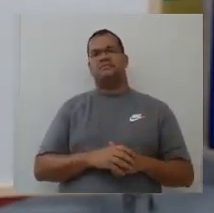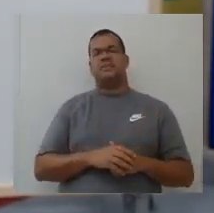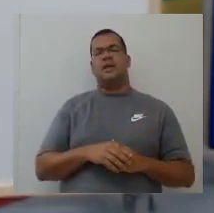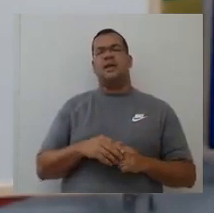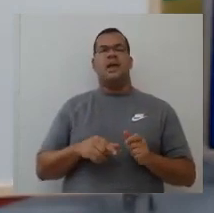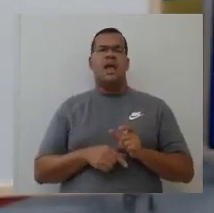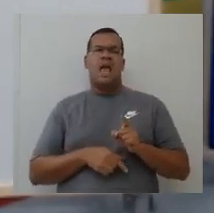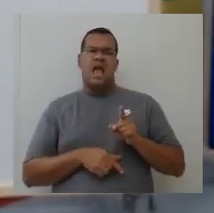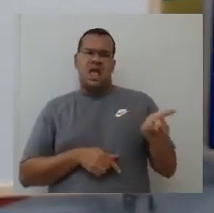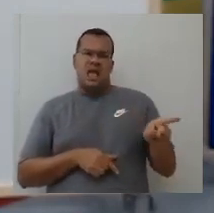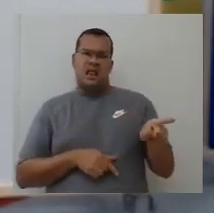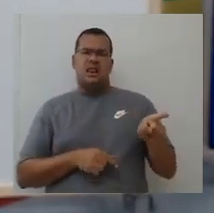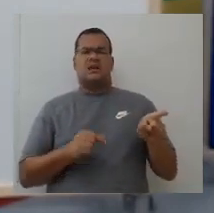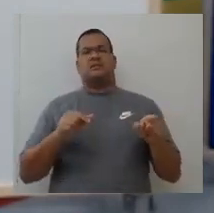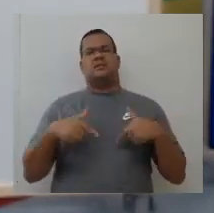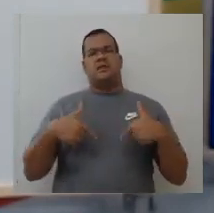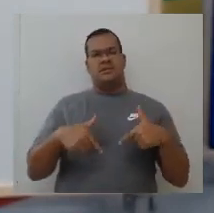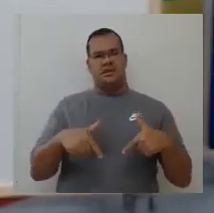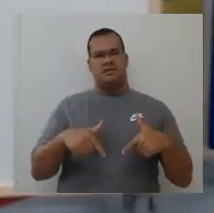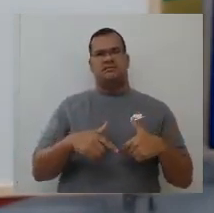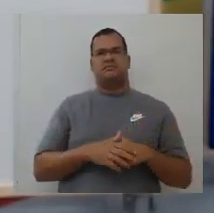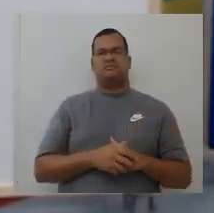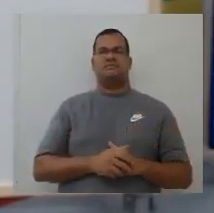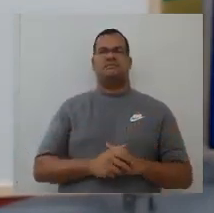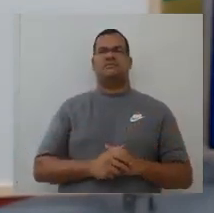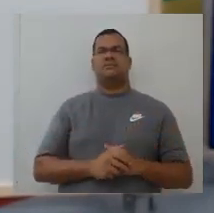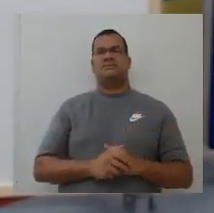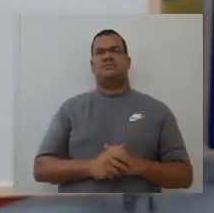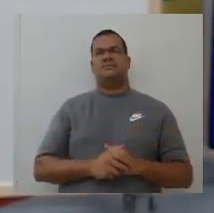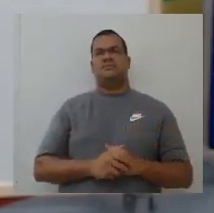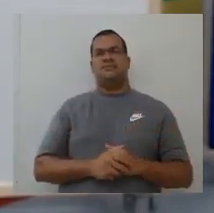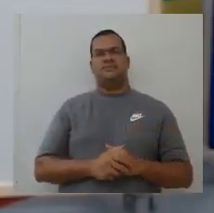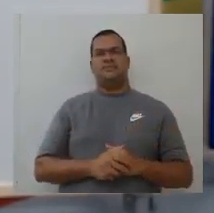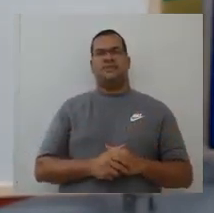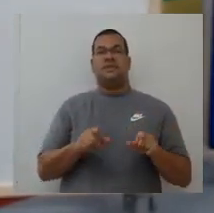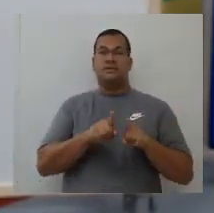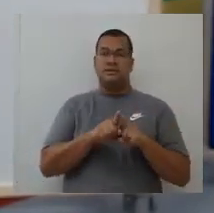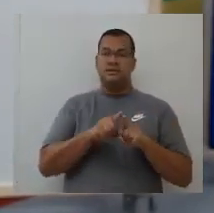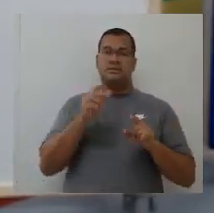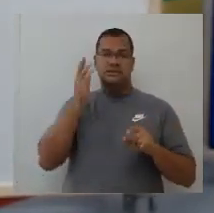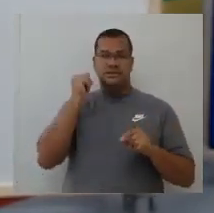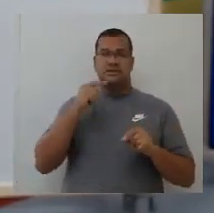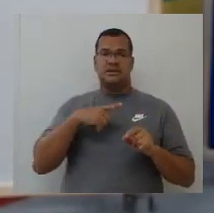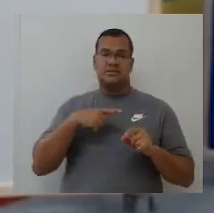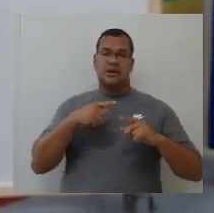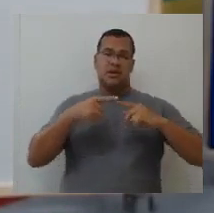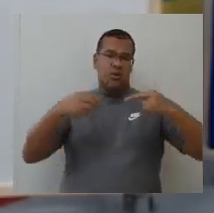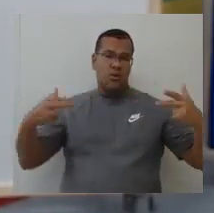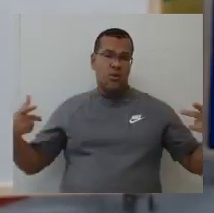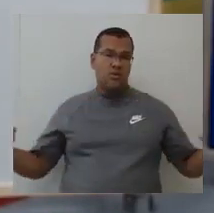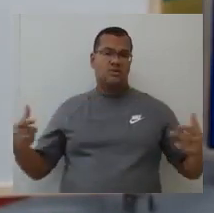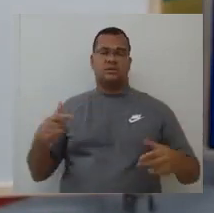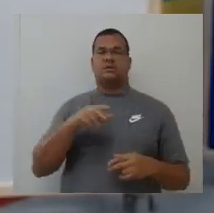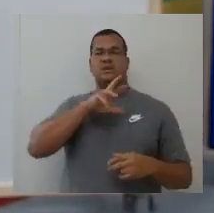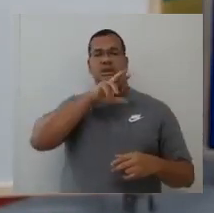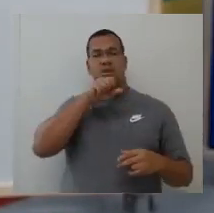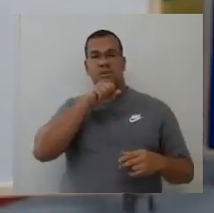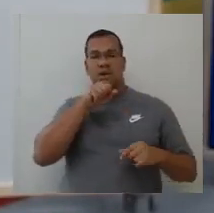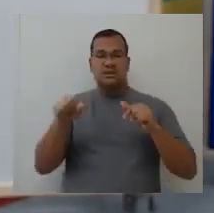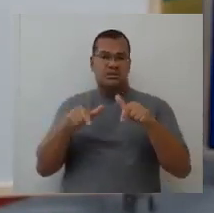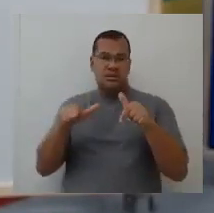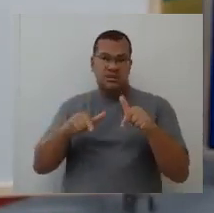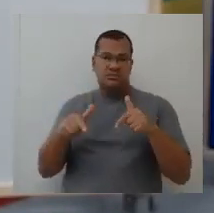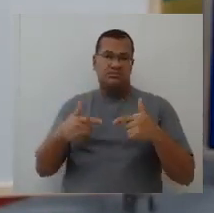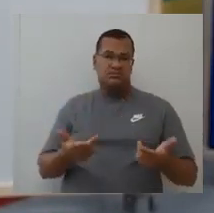She works. E o it? O it eu sei que é para coisas e animais. Coisas e animais trabalham?